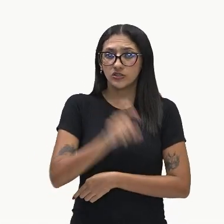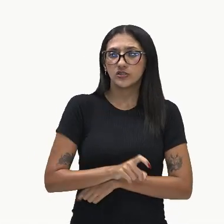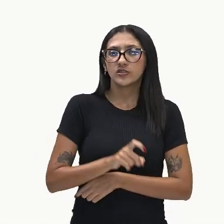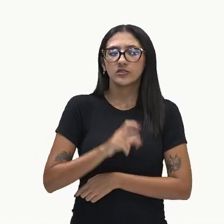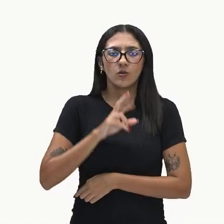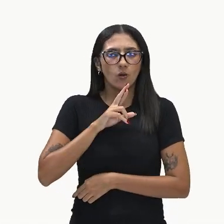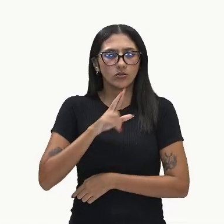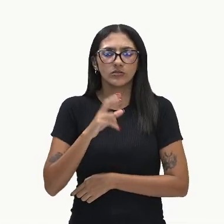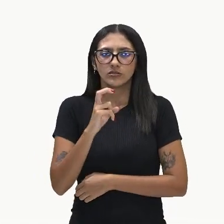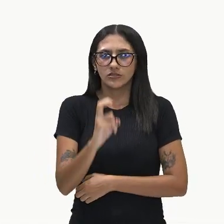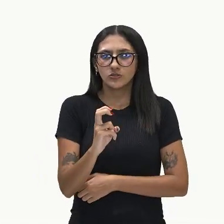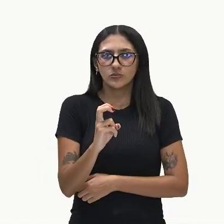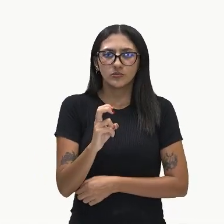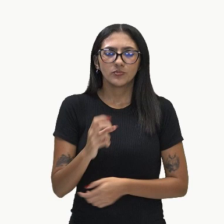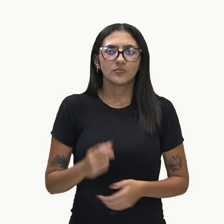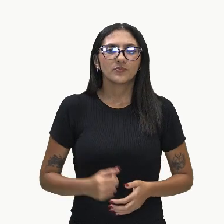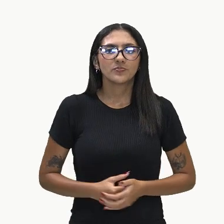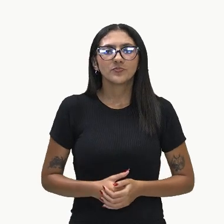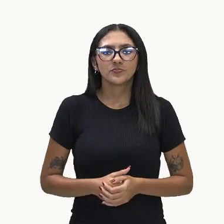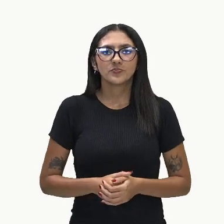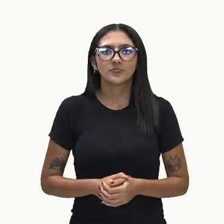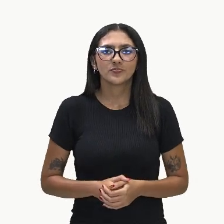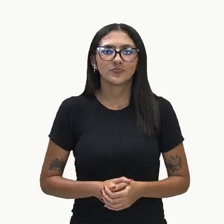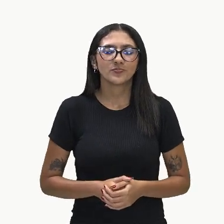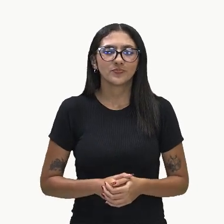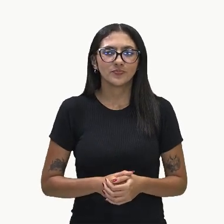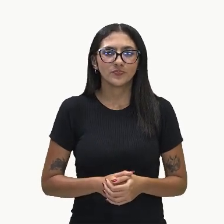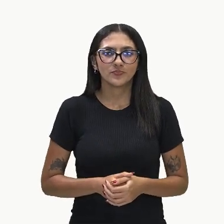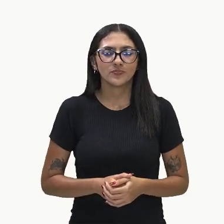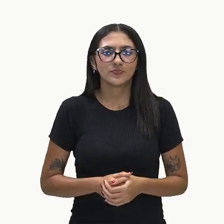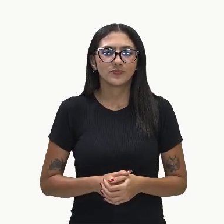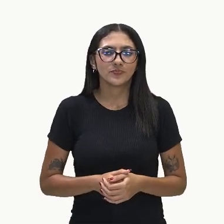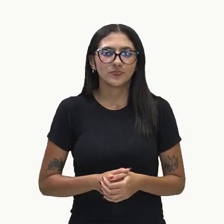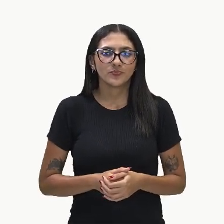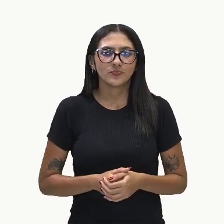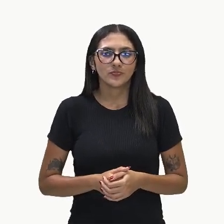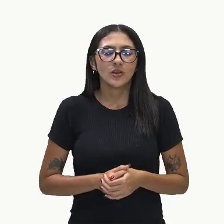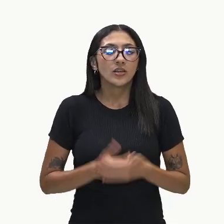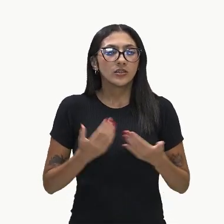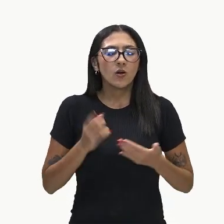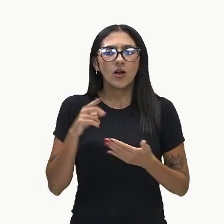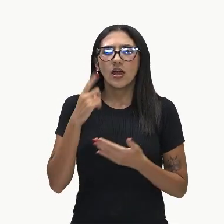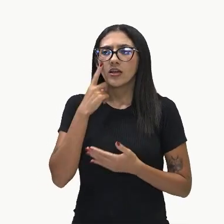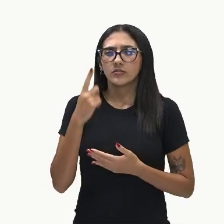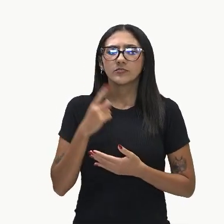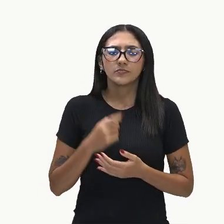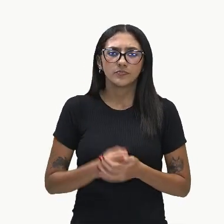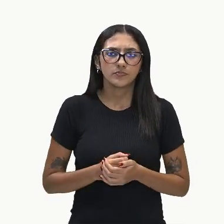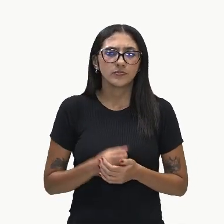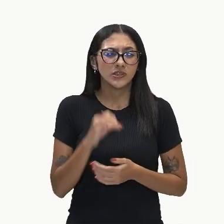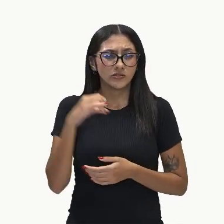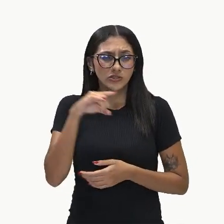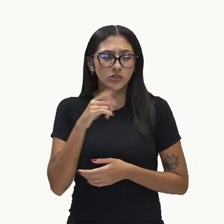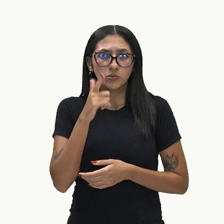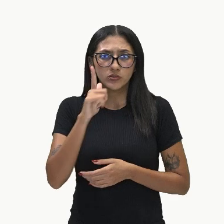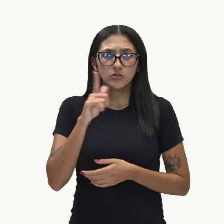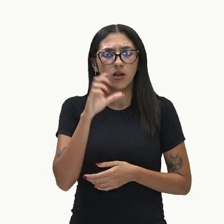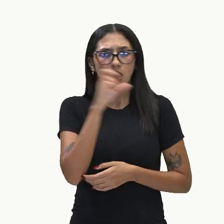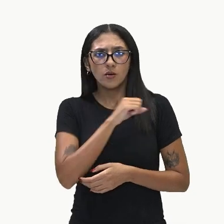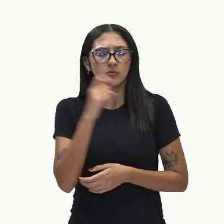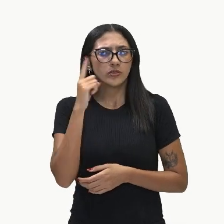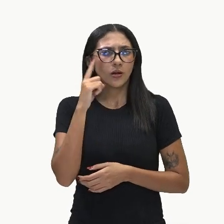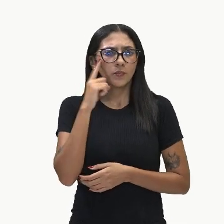a 5. Ok? Então, vocês têm, se vocês conseguirem fazer de cabeça, muito bom. Não